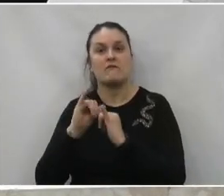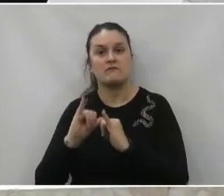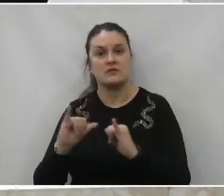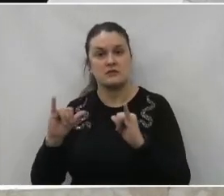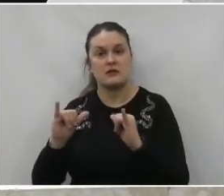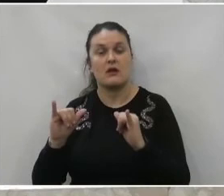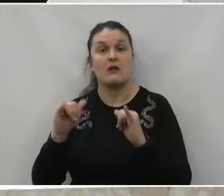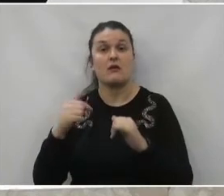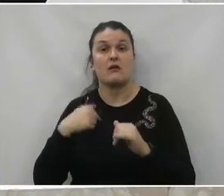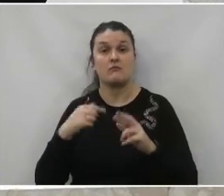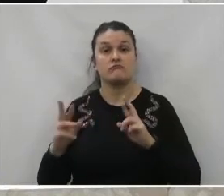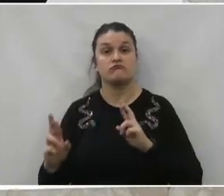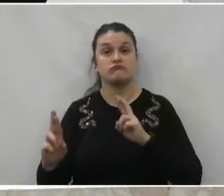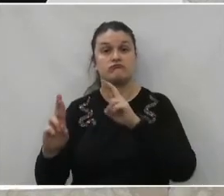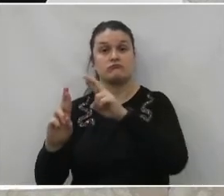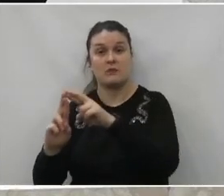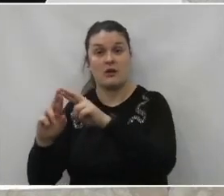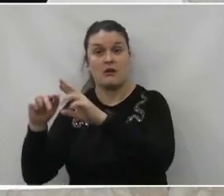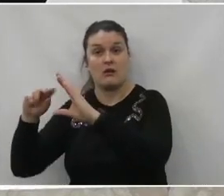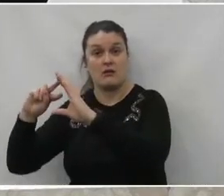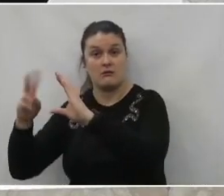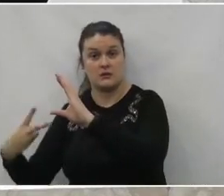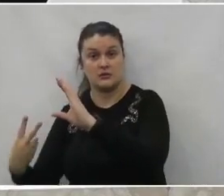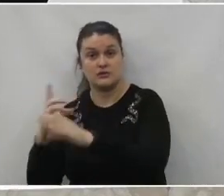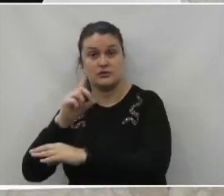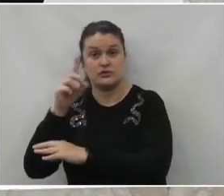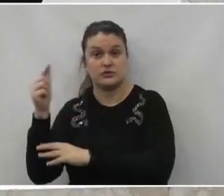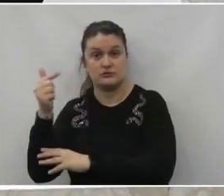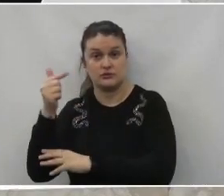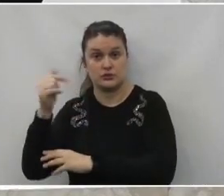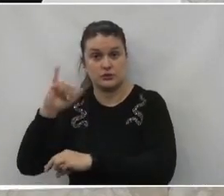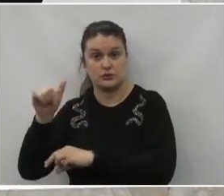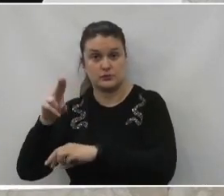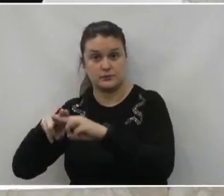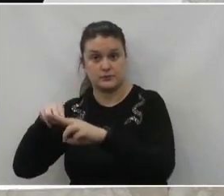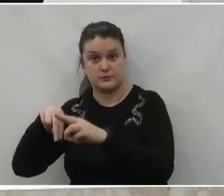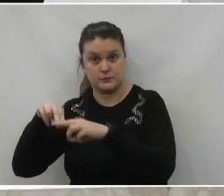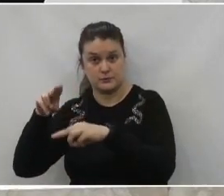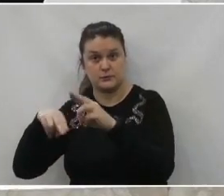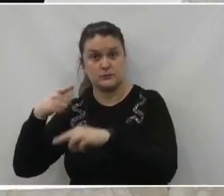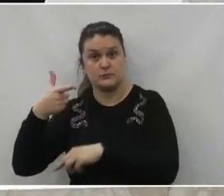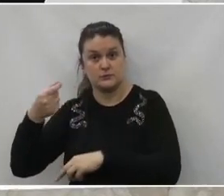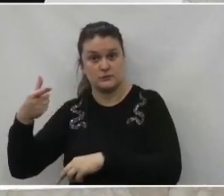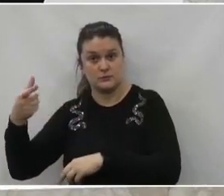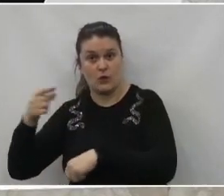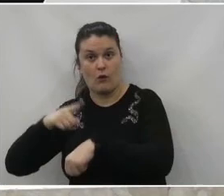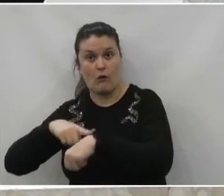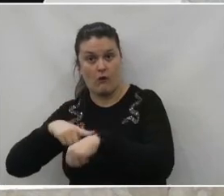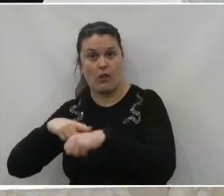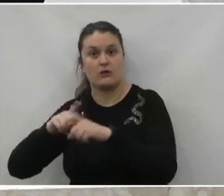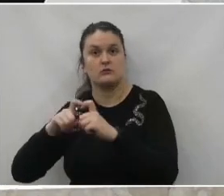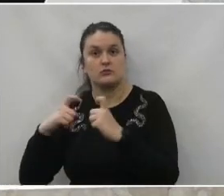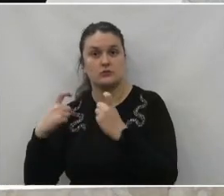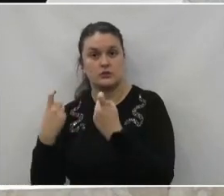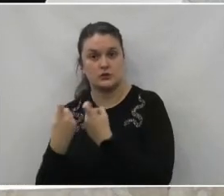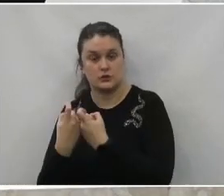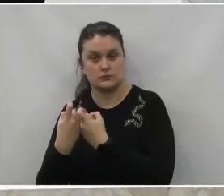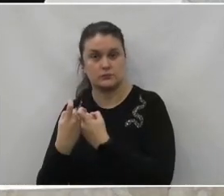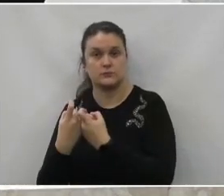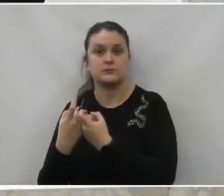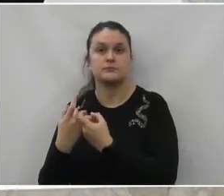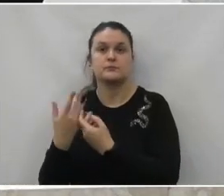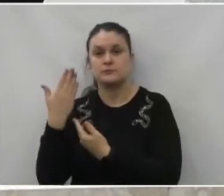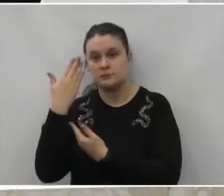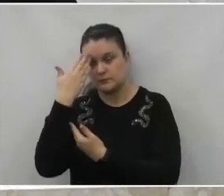que estarei representando a Câmara de Vereadores no dia 22 de junho de 2020, no horário da sessão. Sem mais